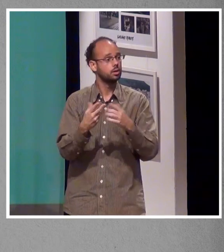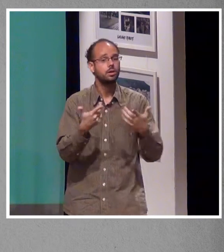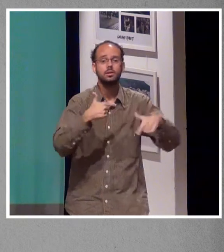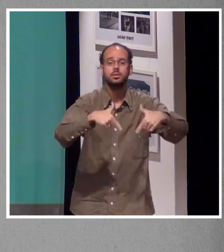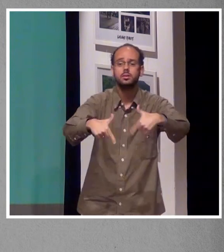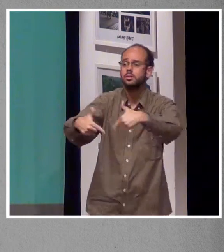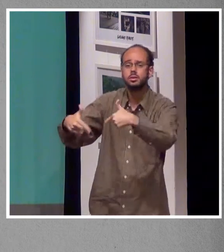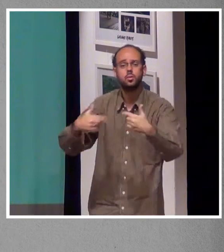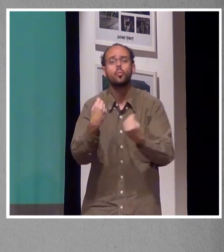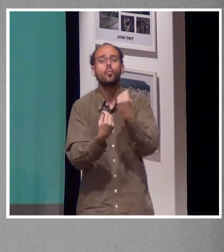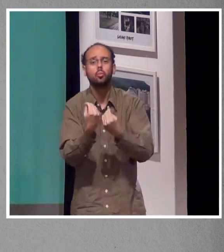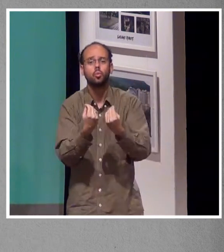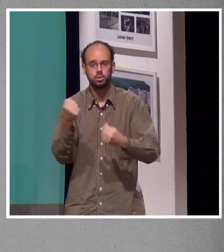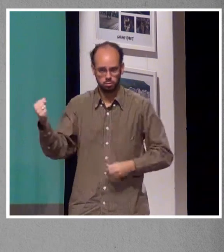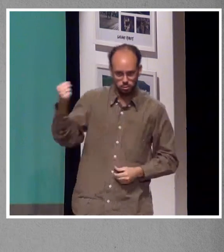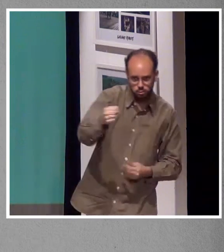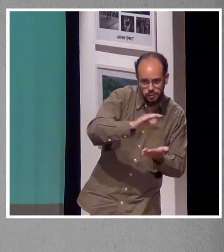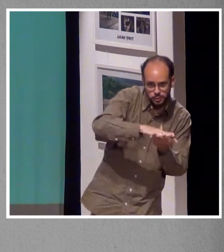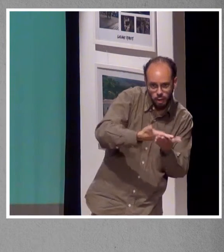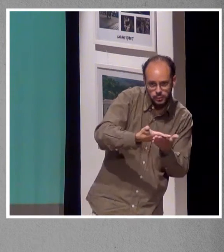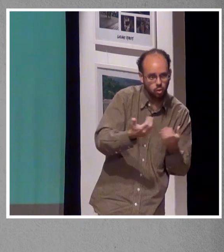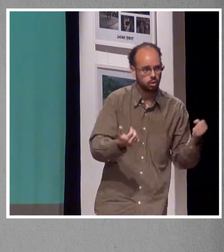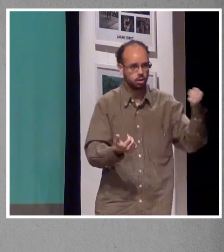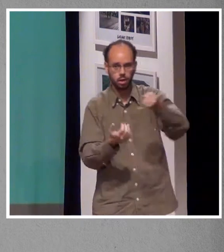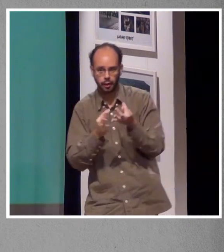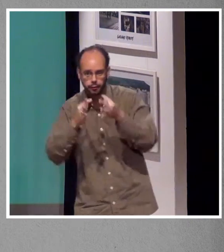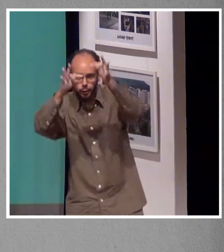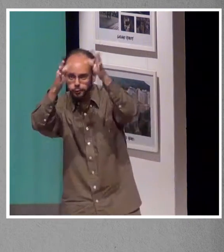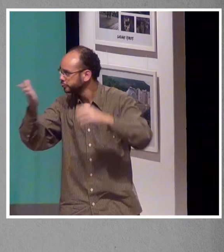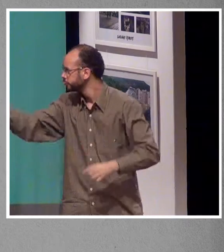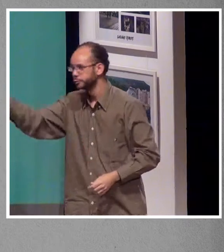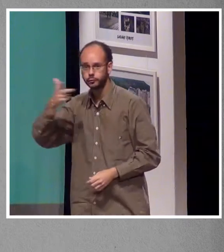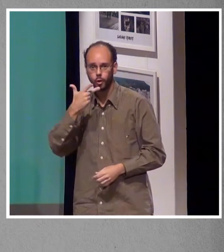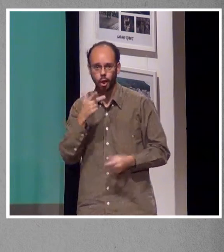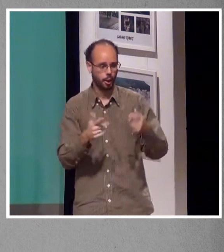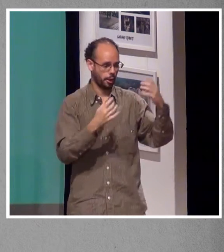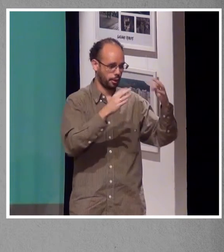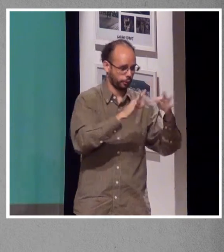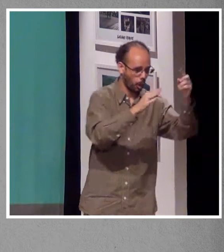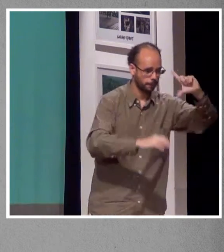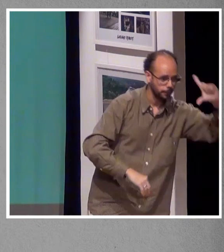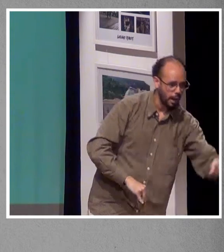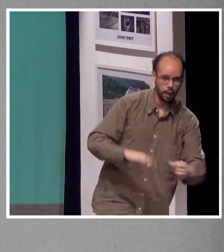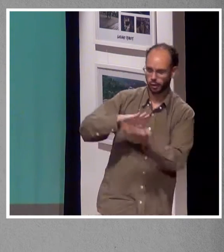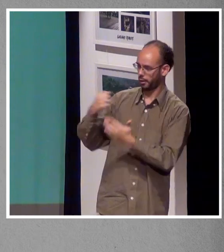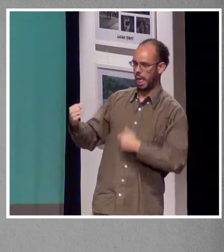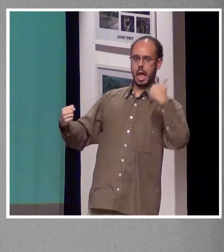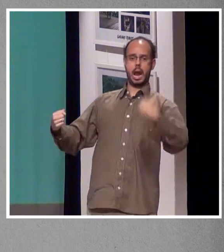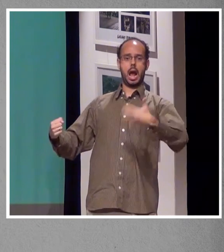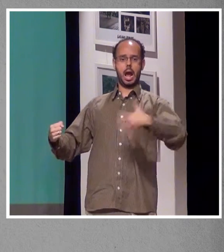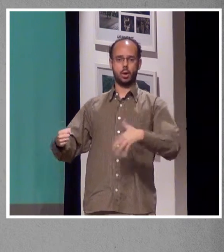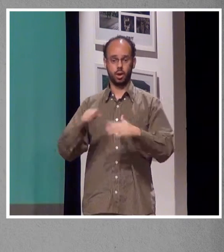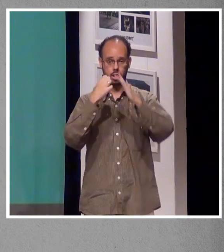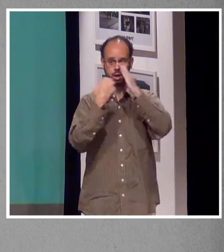A interação nesse meio bilíngue, com a presença do intérprete, o Raymond falou sobre